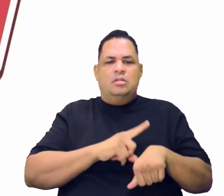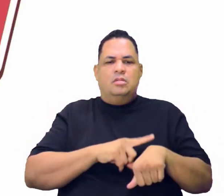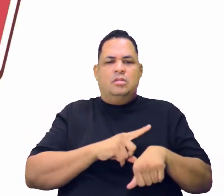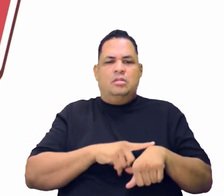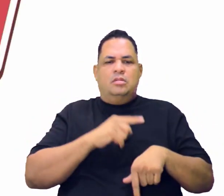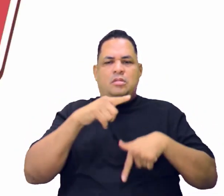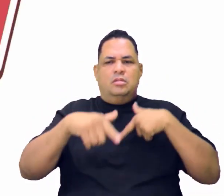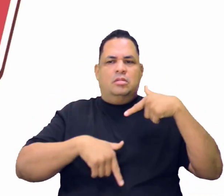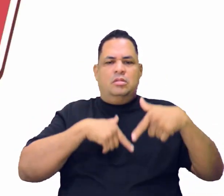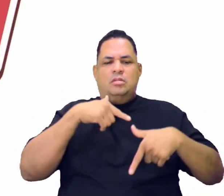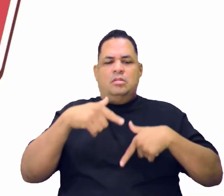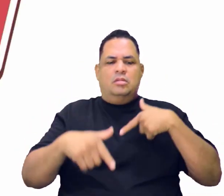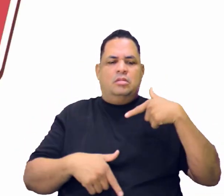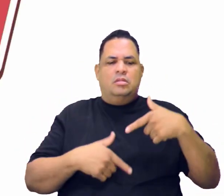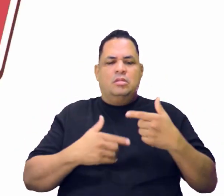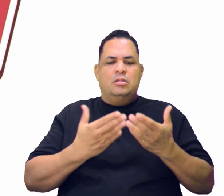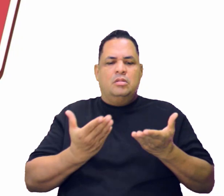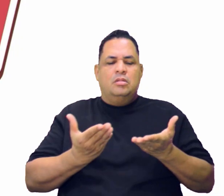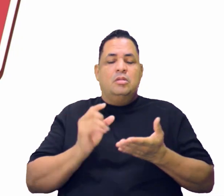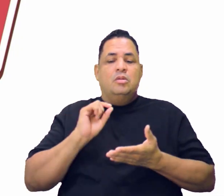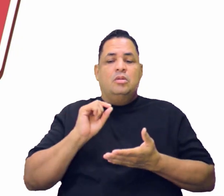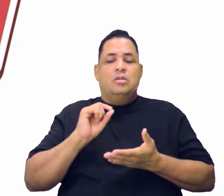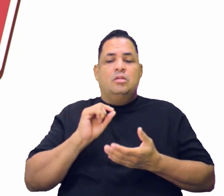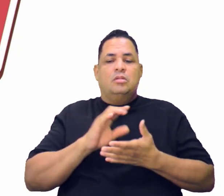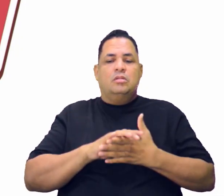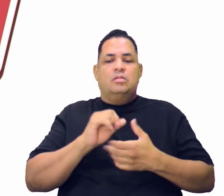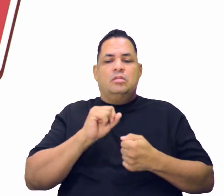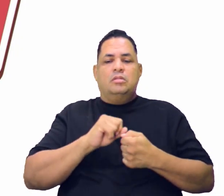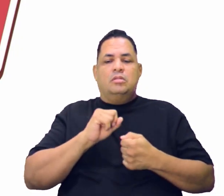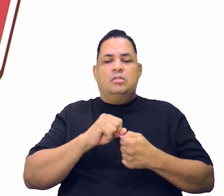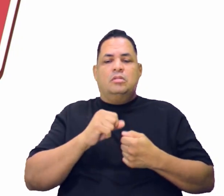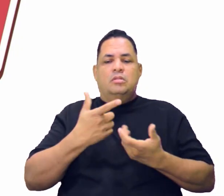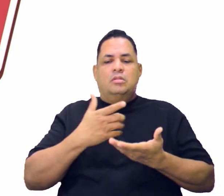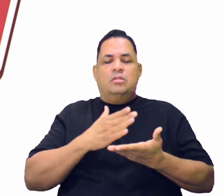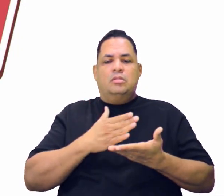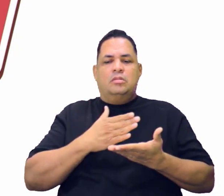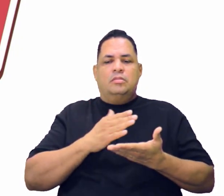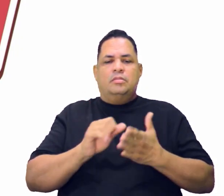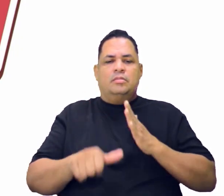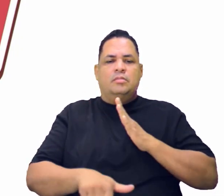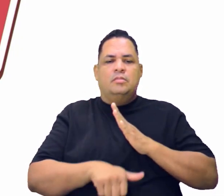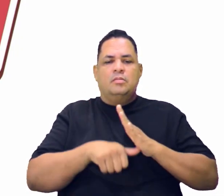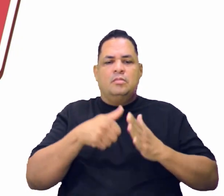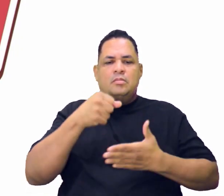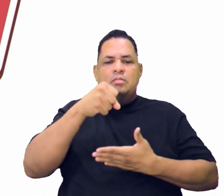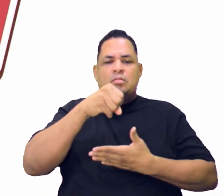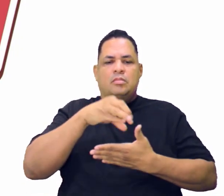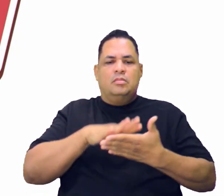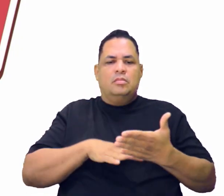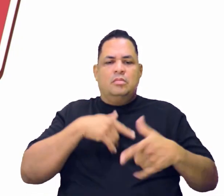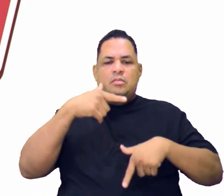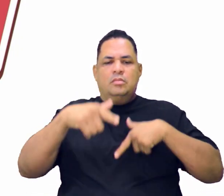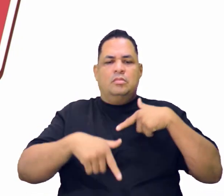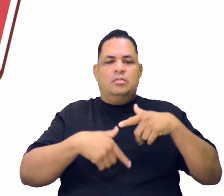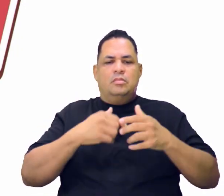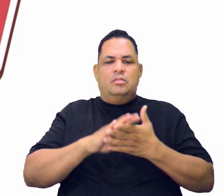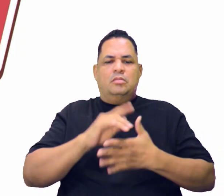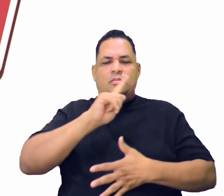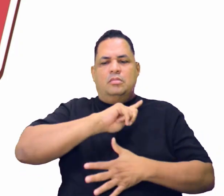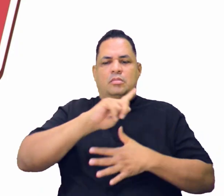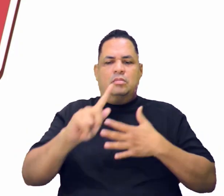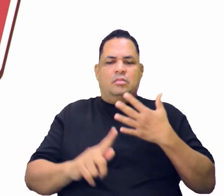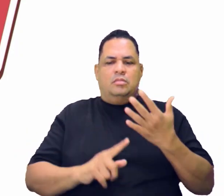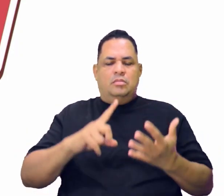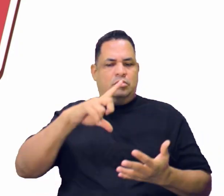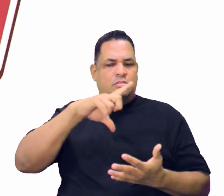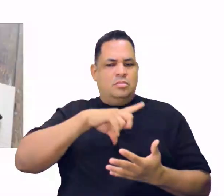de produzir. O que você vai produzir na nossa primeira atividade do Trabalhando Gênero?